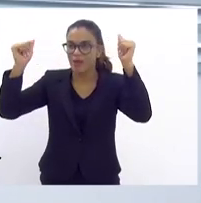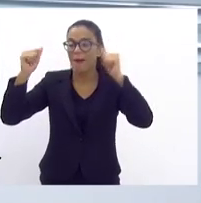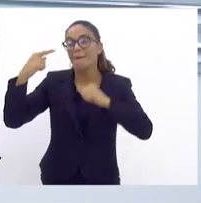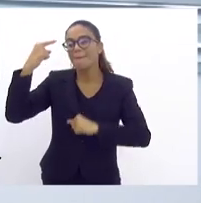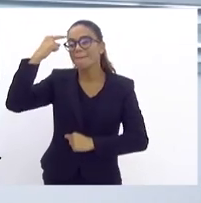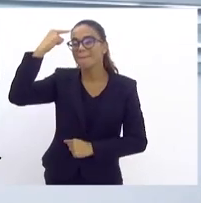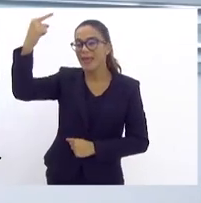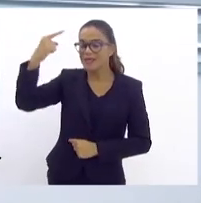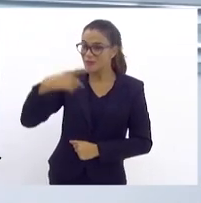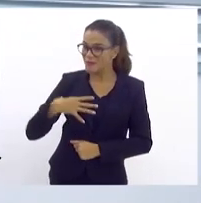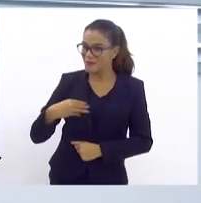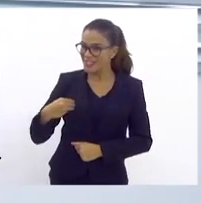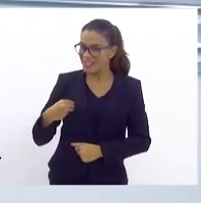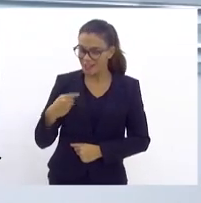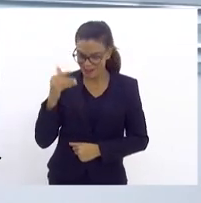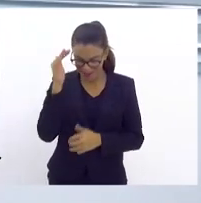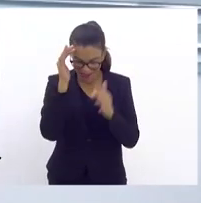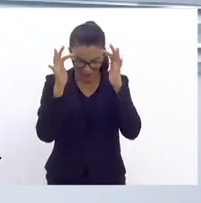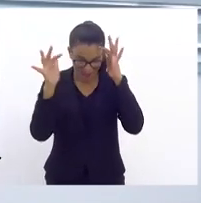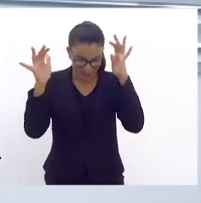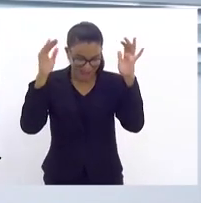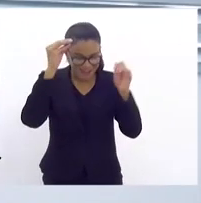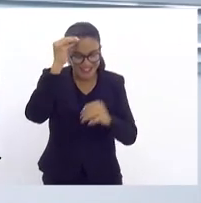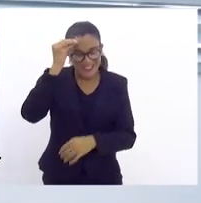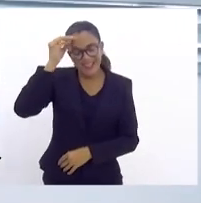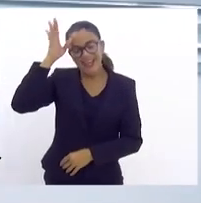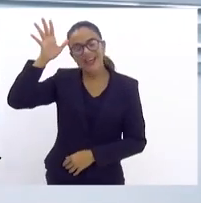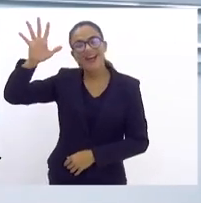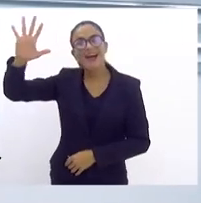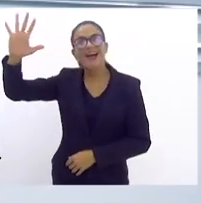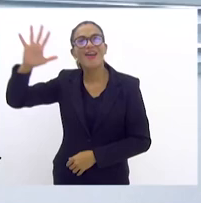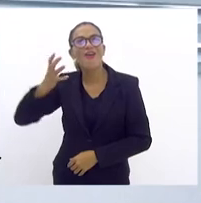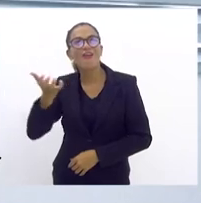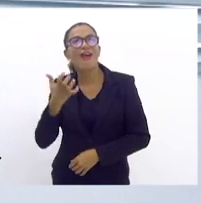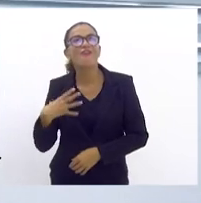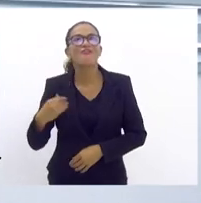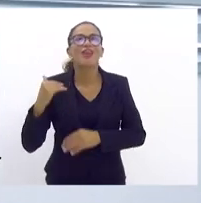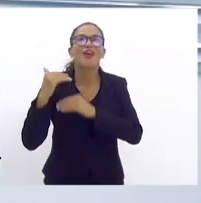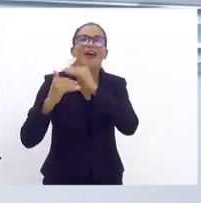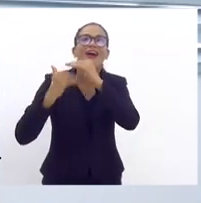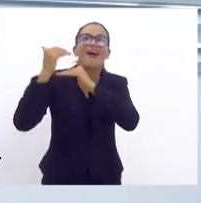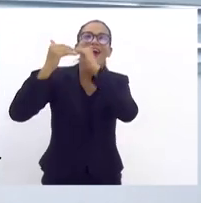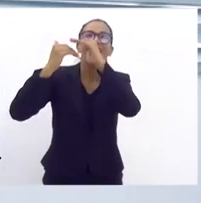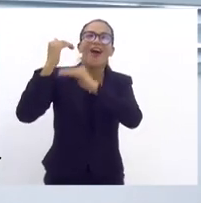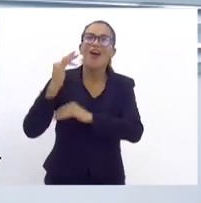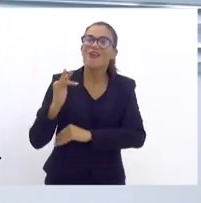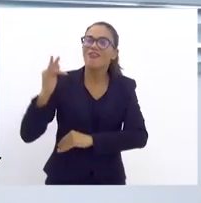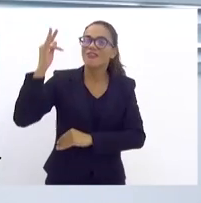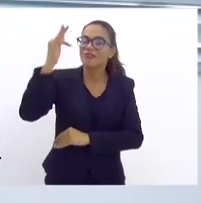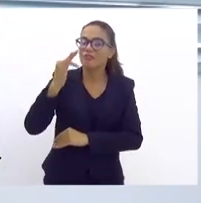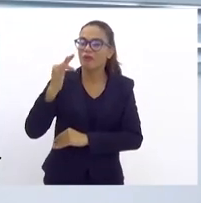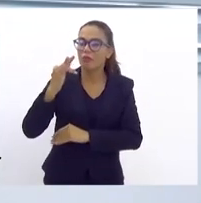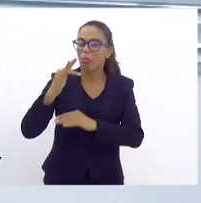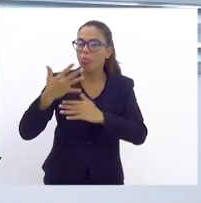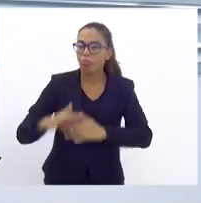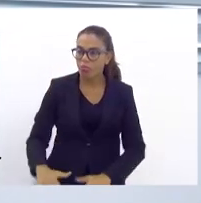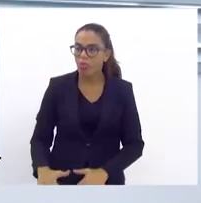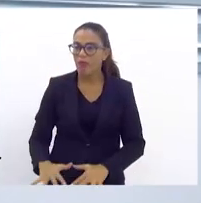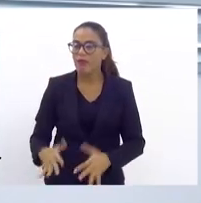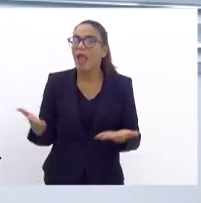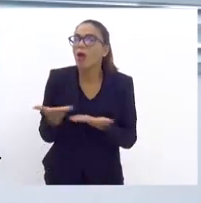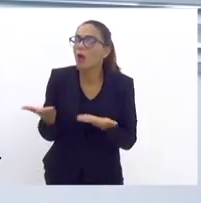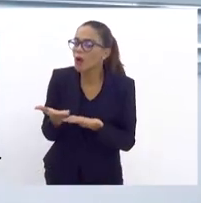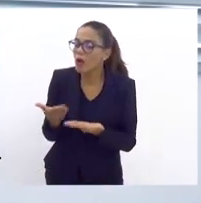em ter um filho todos os sonhos todos os planos tudo isso vai por água abaixo né E agora o que que vai ser